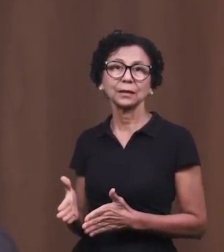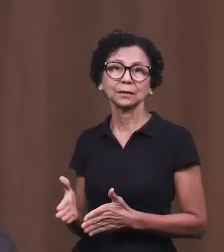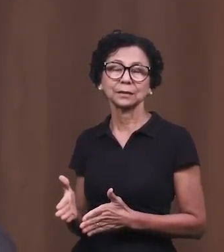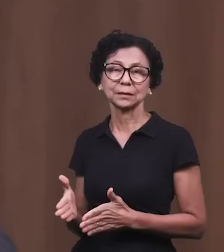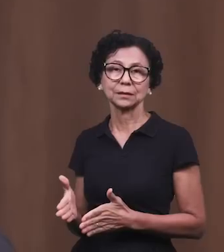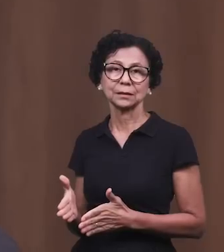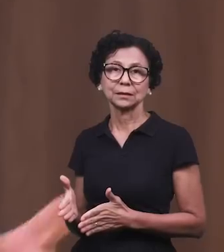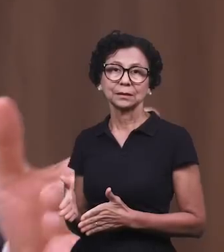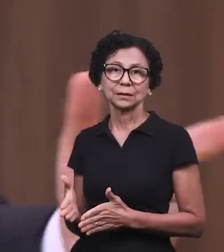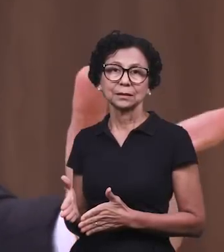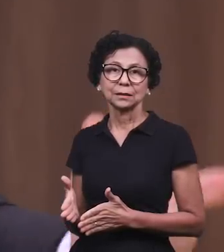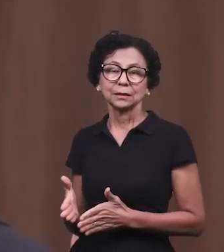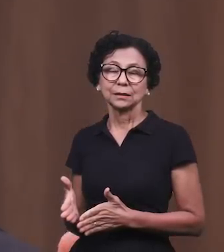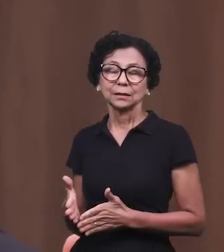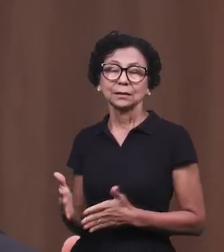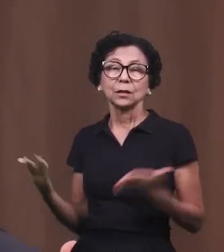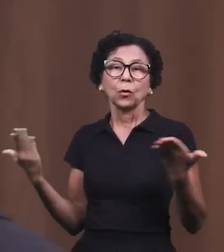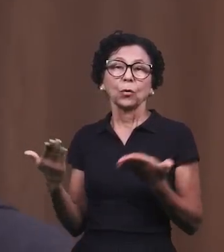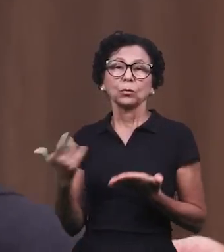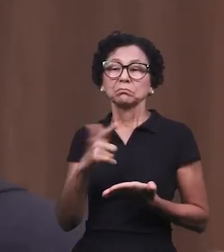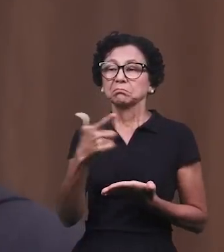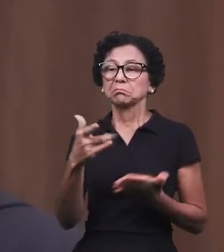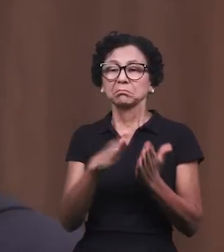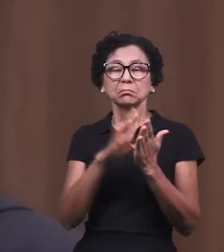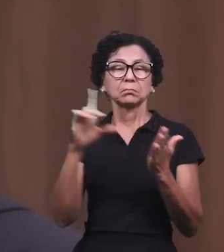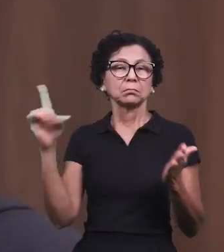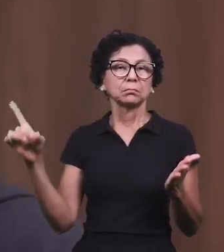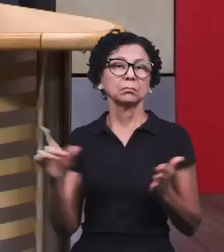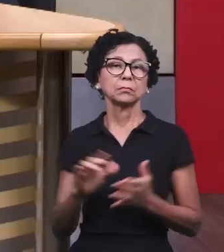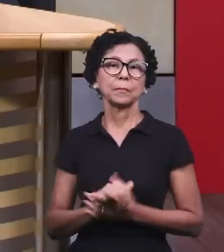sido dada para aquela igreja? Ela teria desaparecido com ela